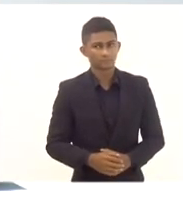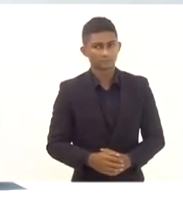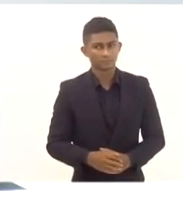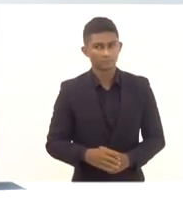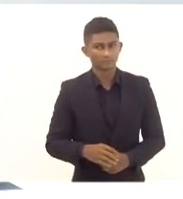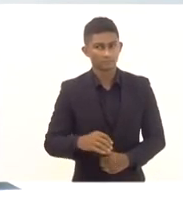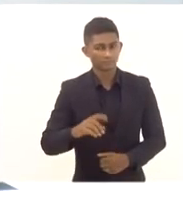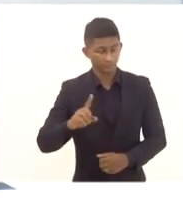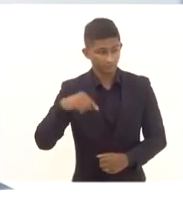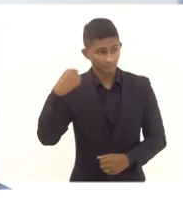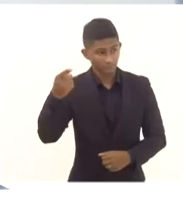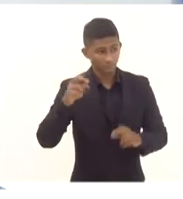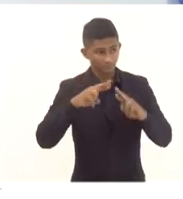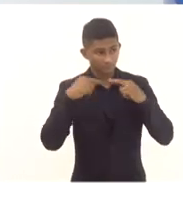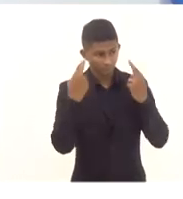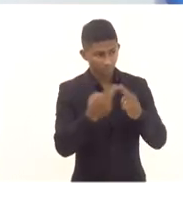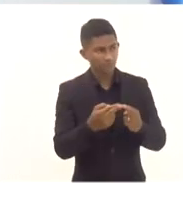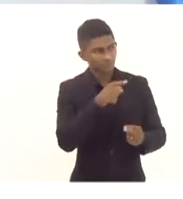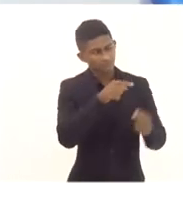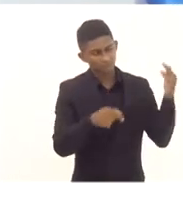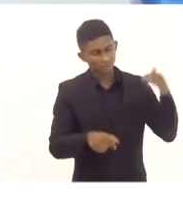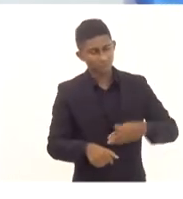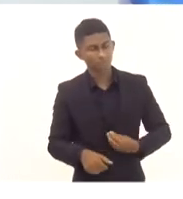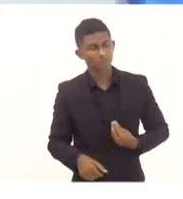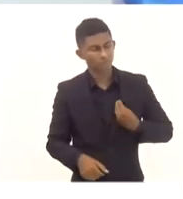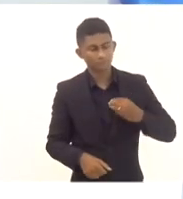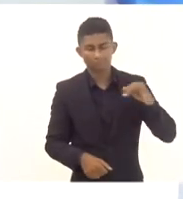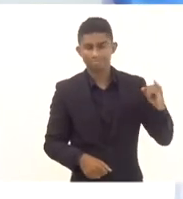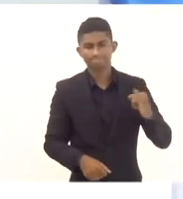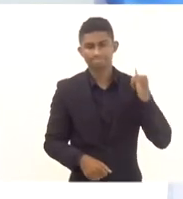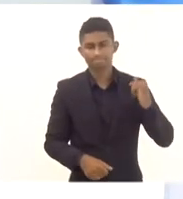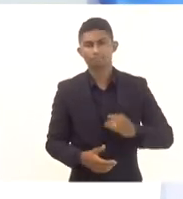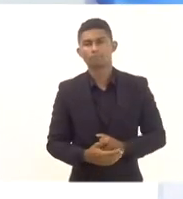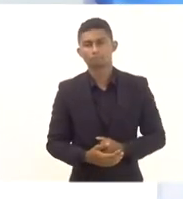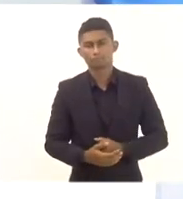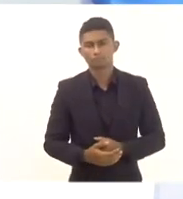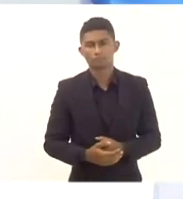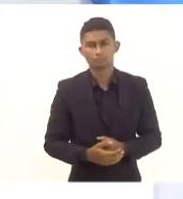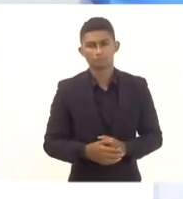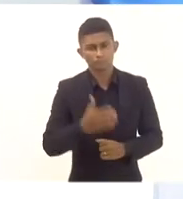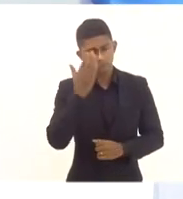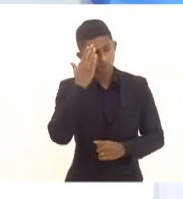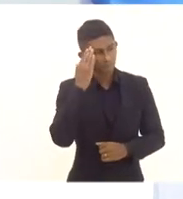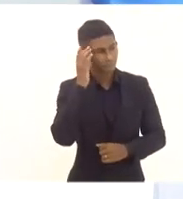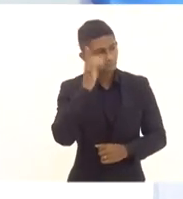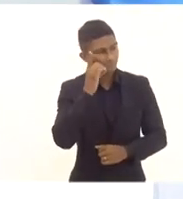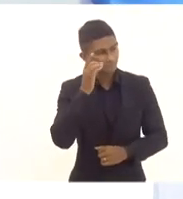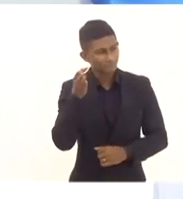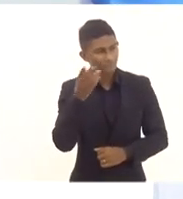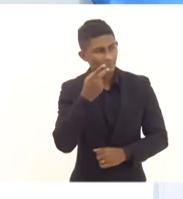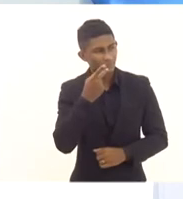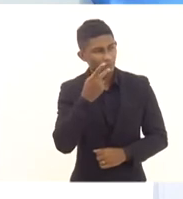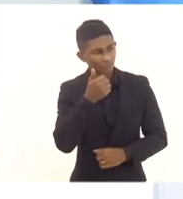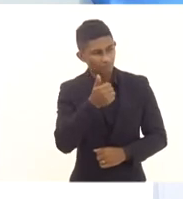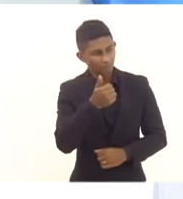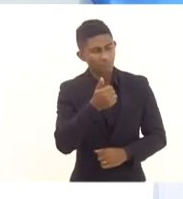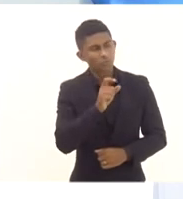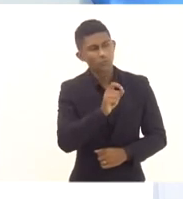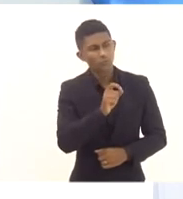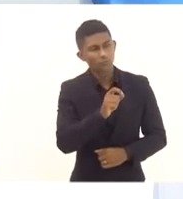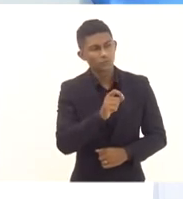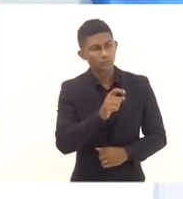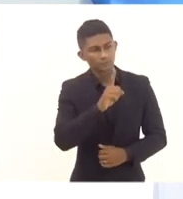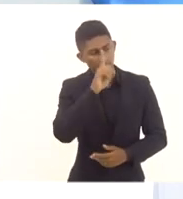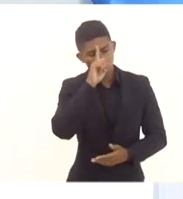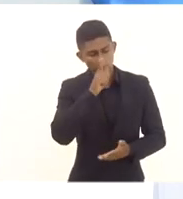nas próximas audiências é muito importante a gente sabe que Como disse bem a deputada Renata Souza as